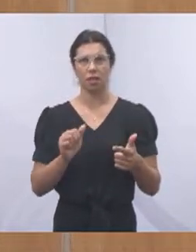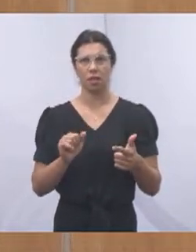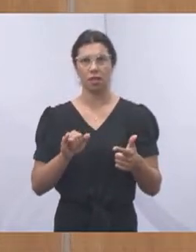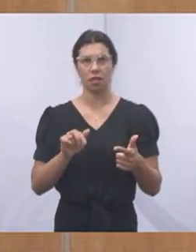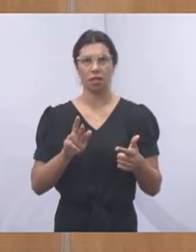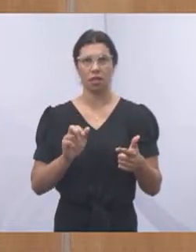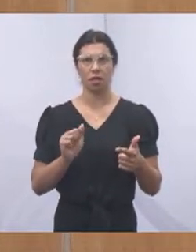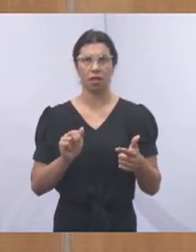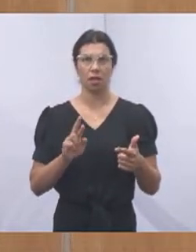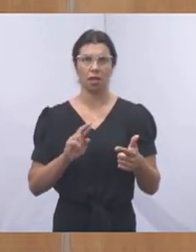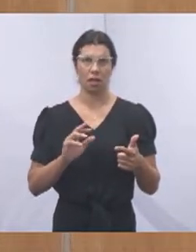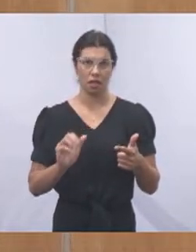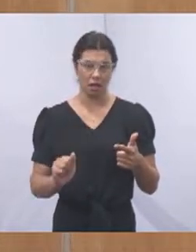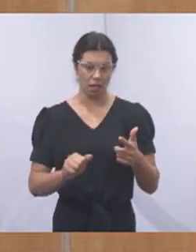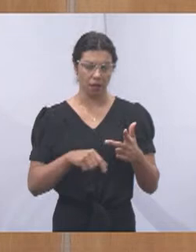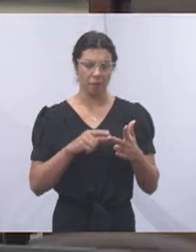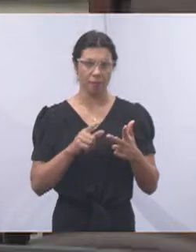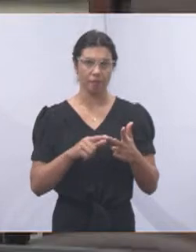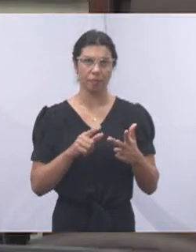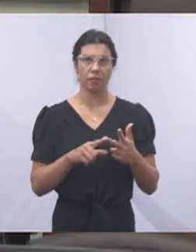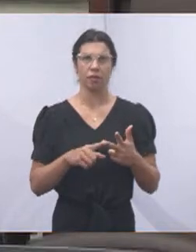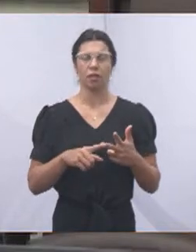e a Kathleen, sua irmã,